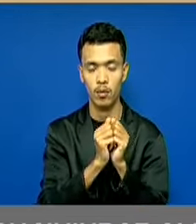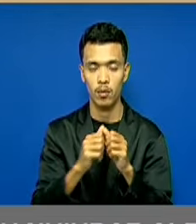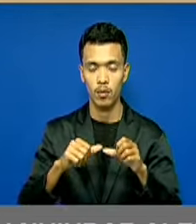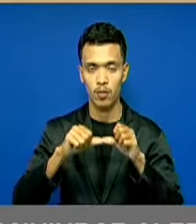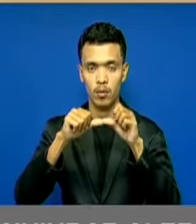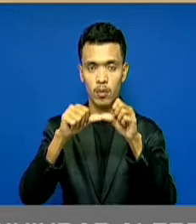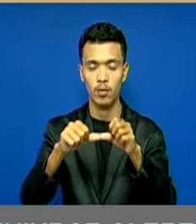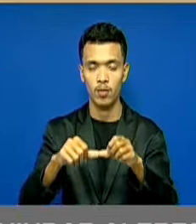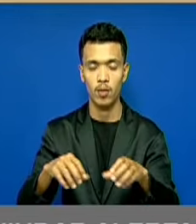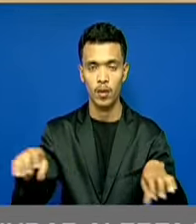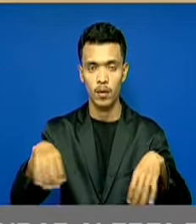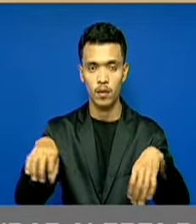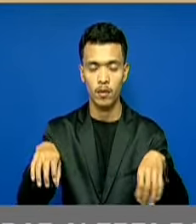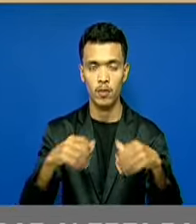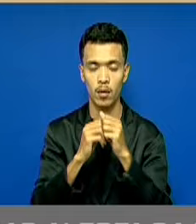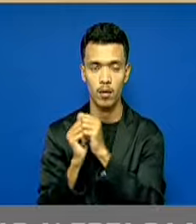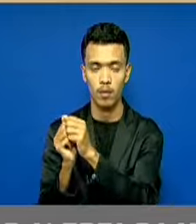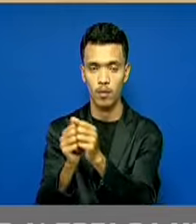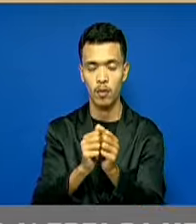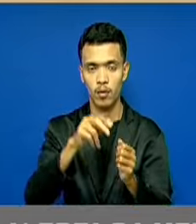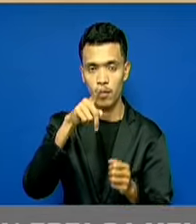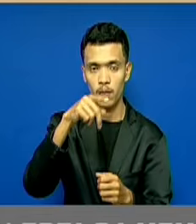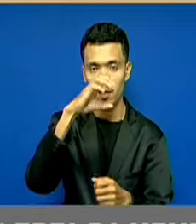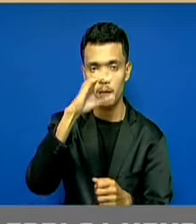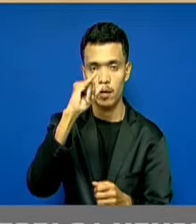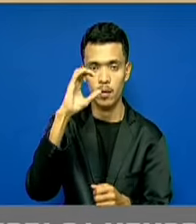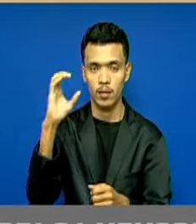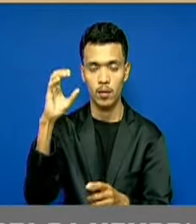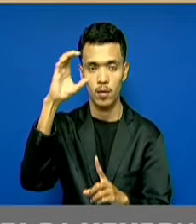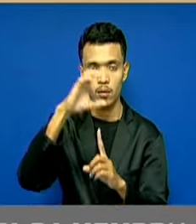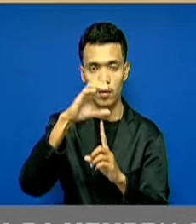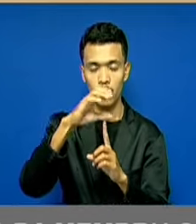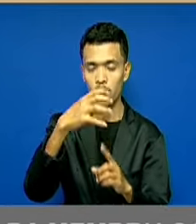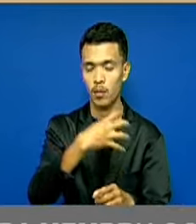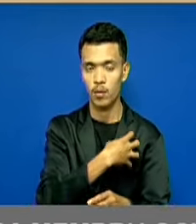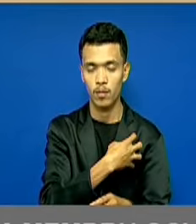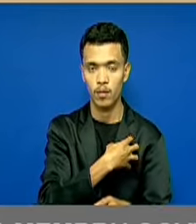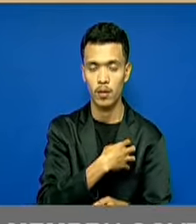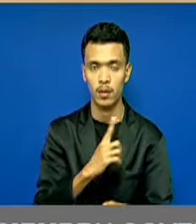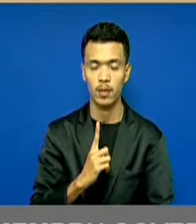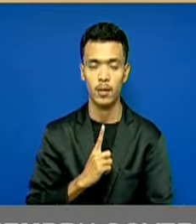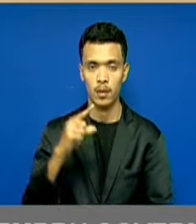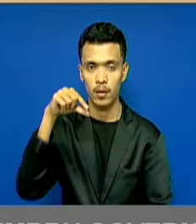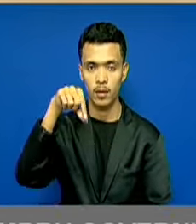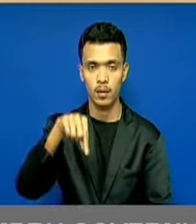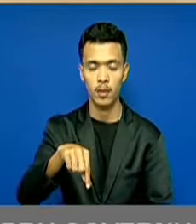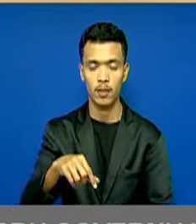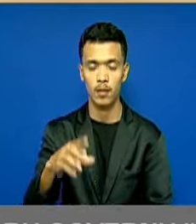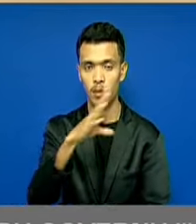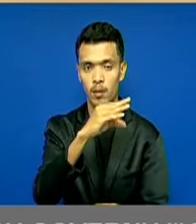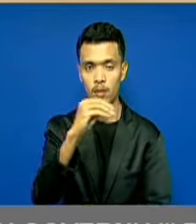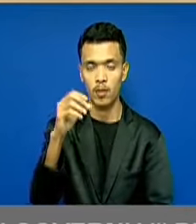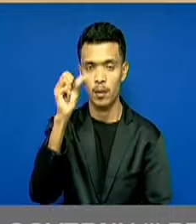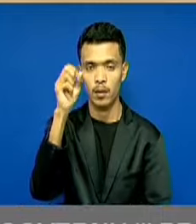com o serviço de investigação criminal, comando município de Kisá, serviço de informação policial no